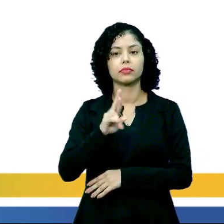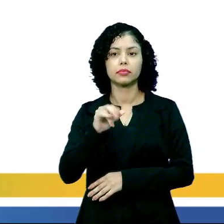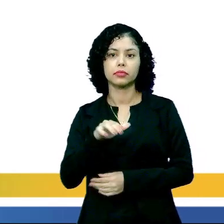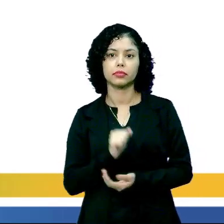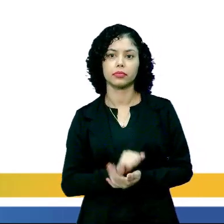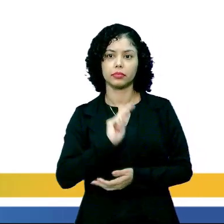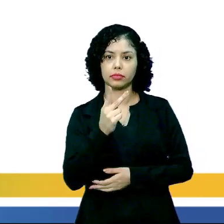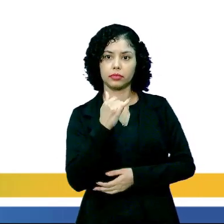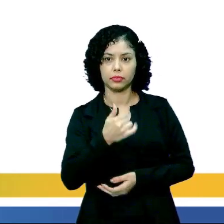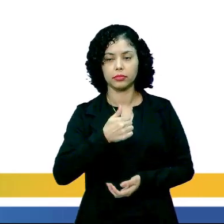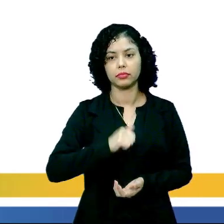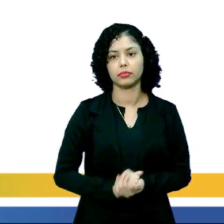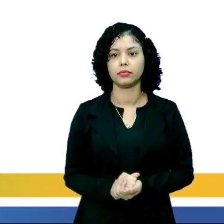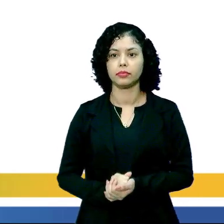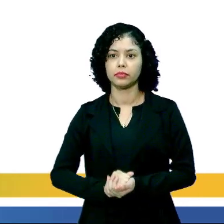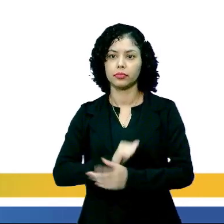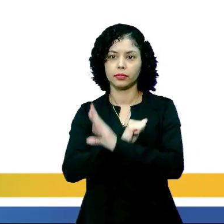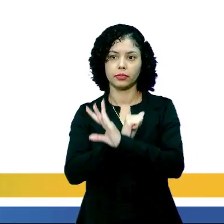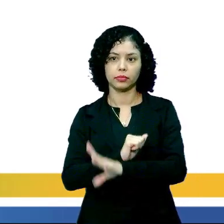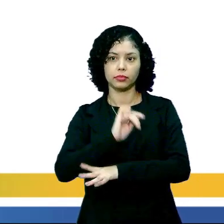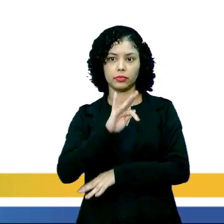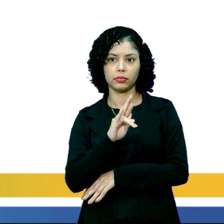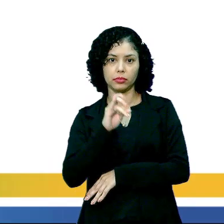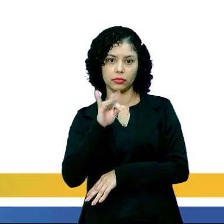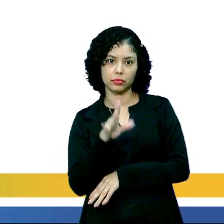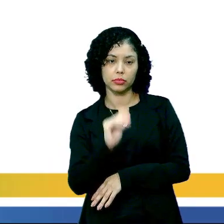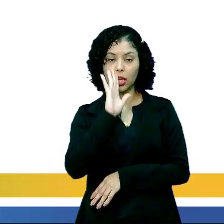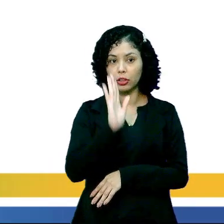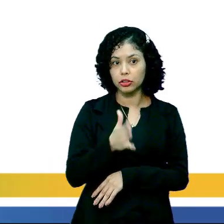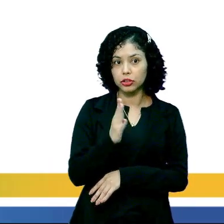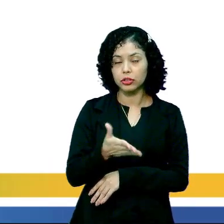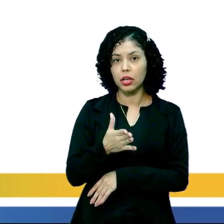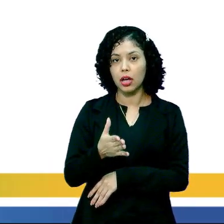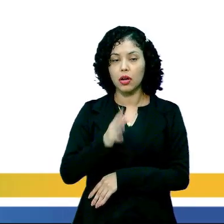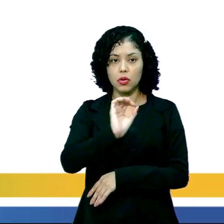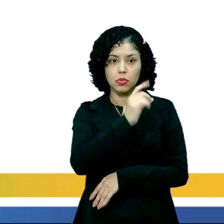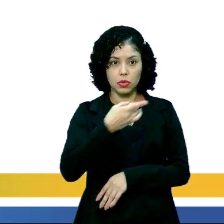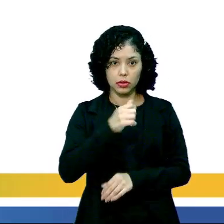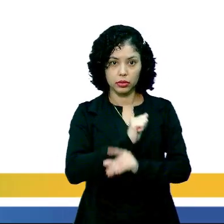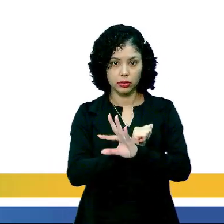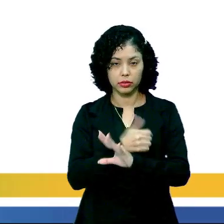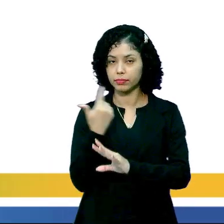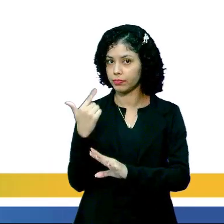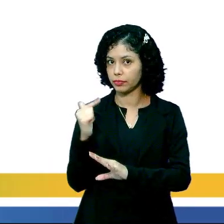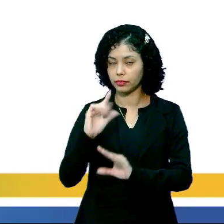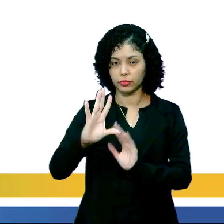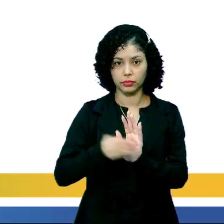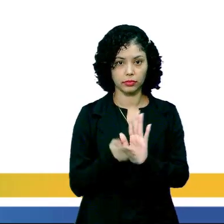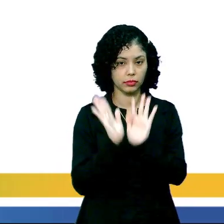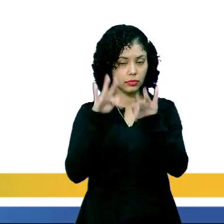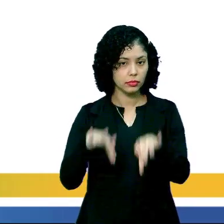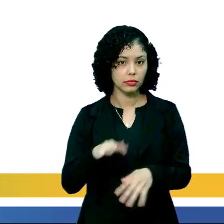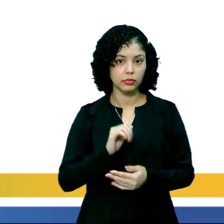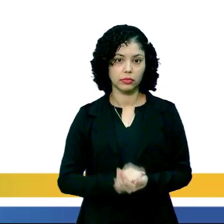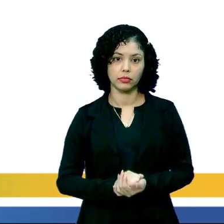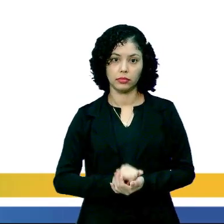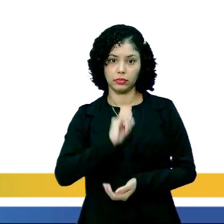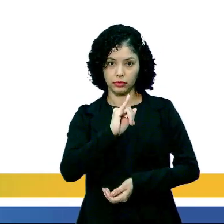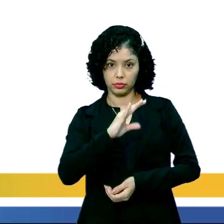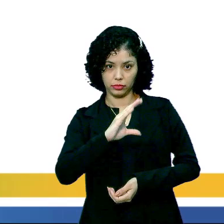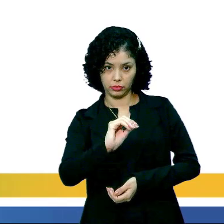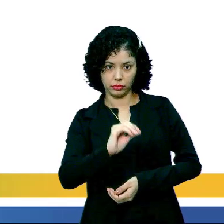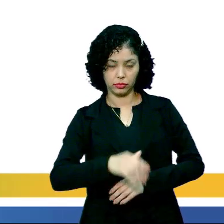Hi ácido e o dídrico já os oxiácidos Eles não têm essa terminação eles terão